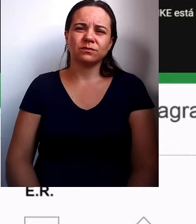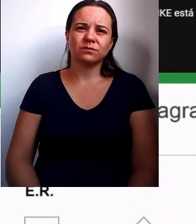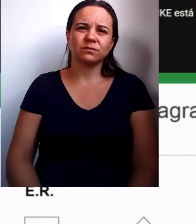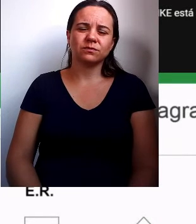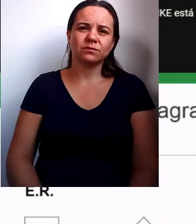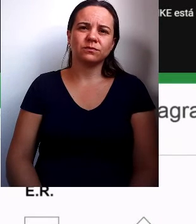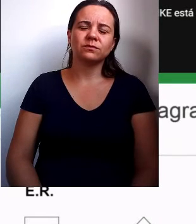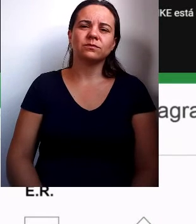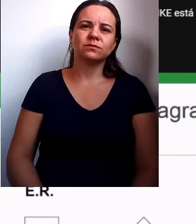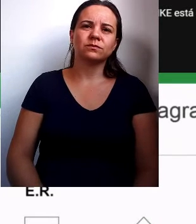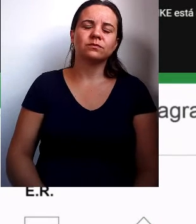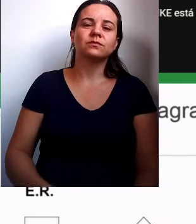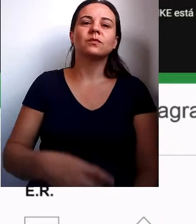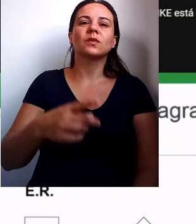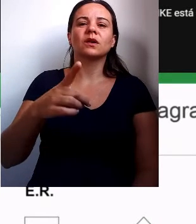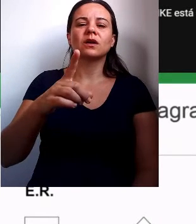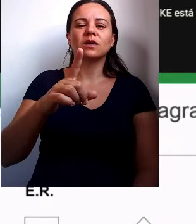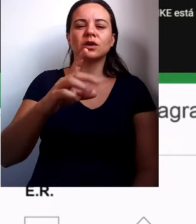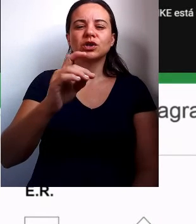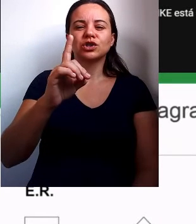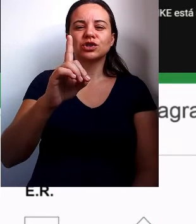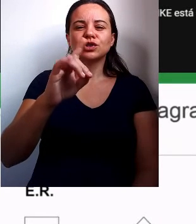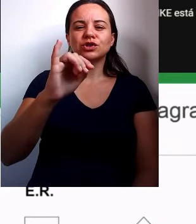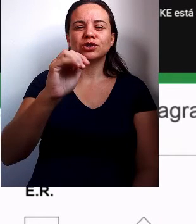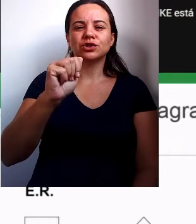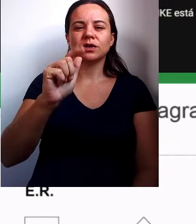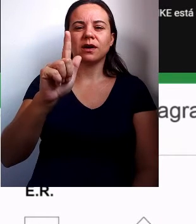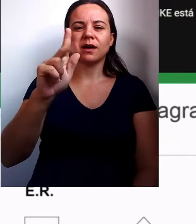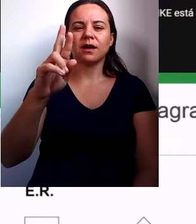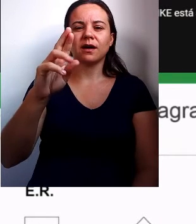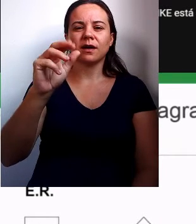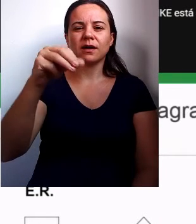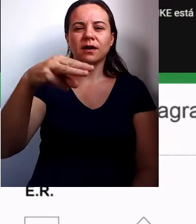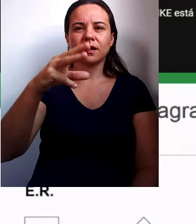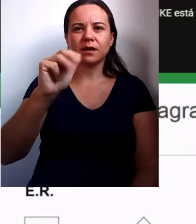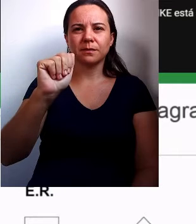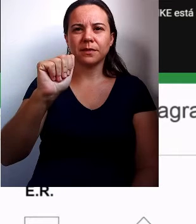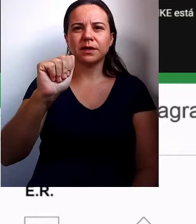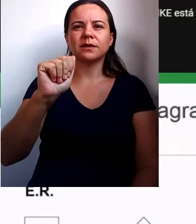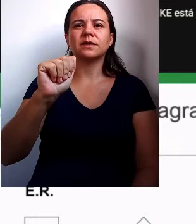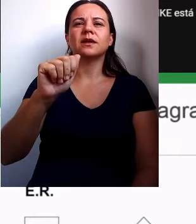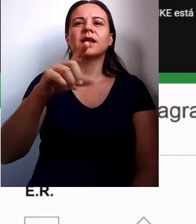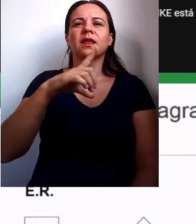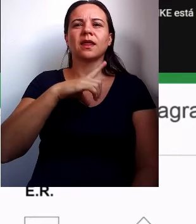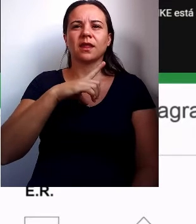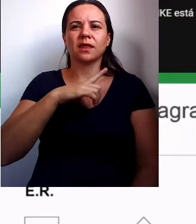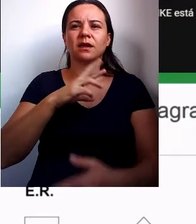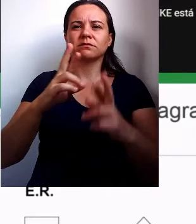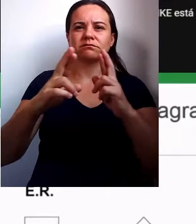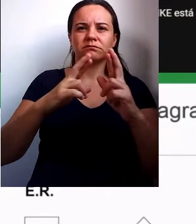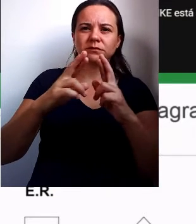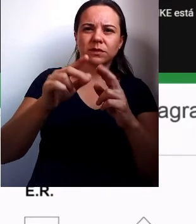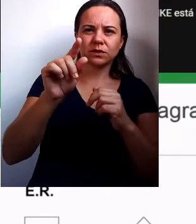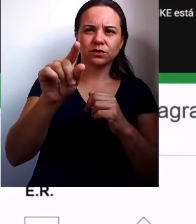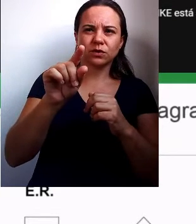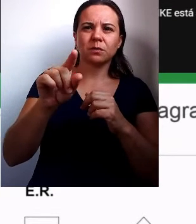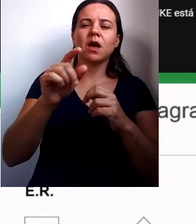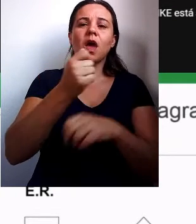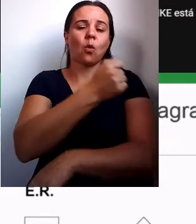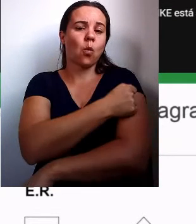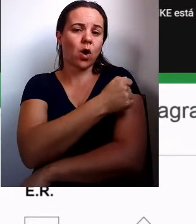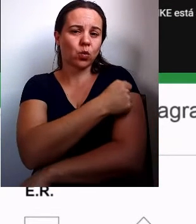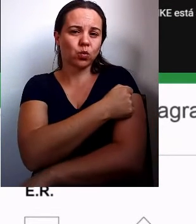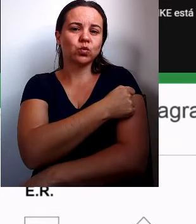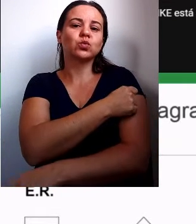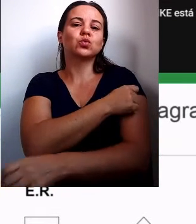Aqui então nós temos nossos diagramas de casos de uso, né? Nós temos então a entidade de relacionamento, né? Que é o